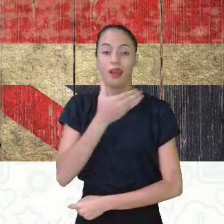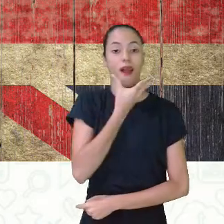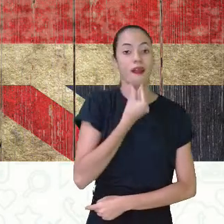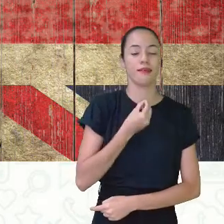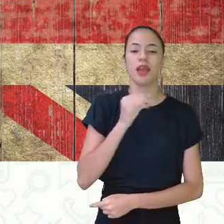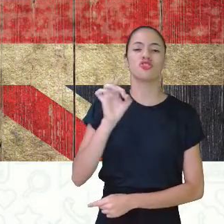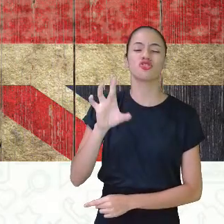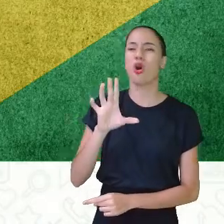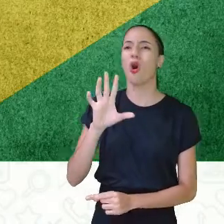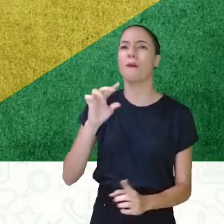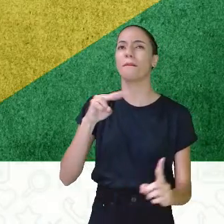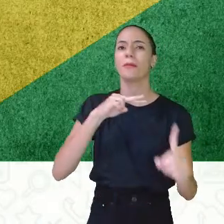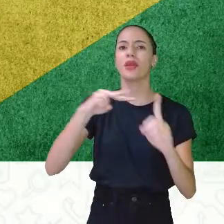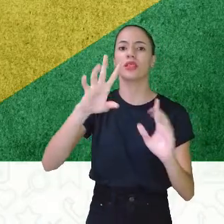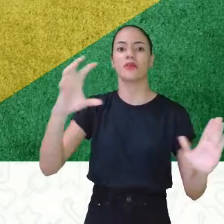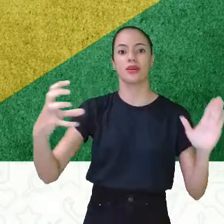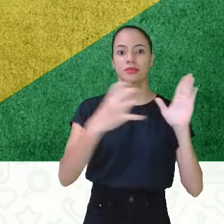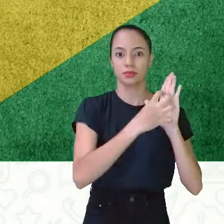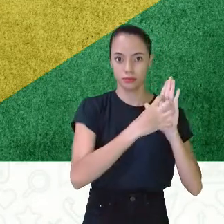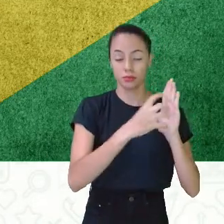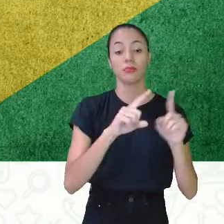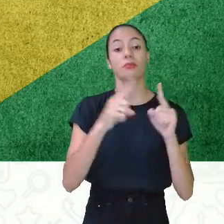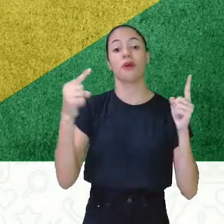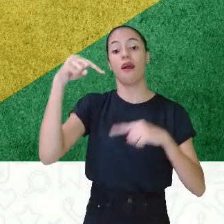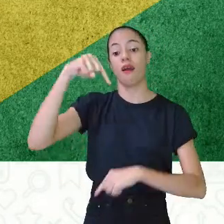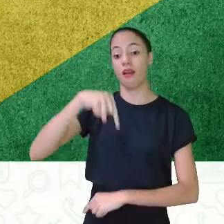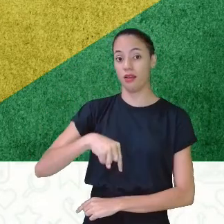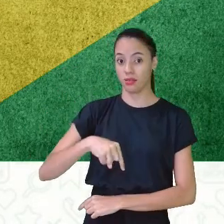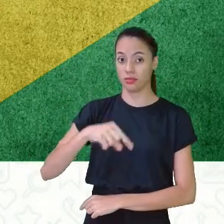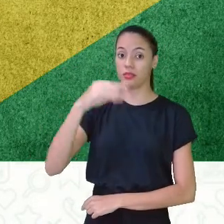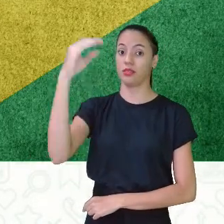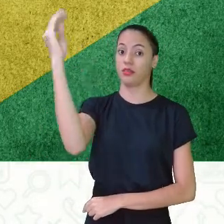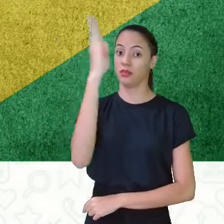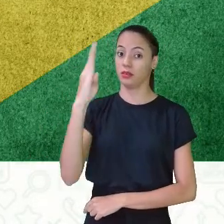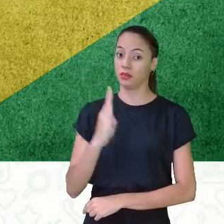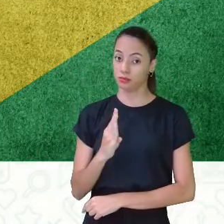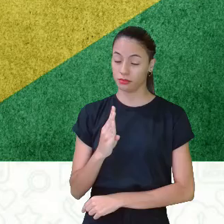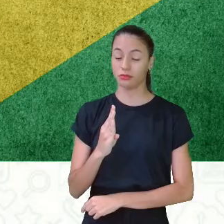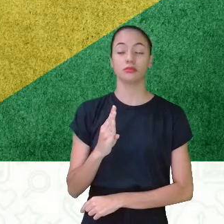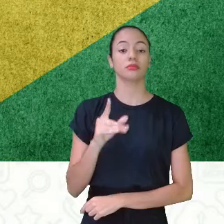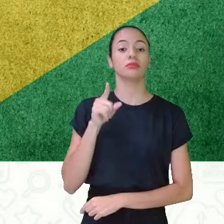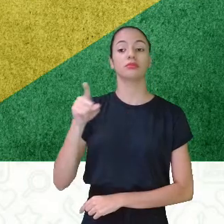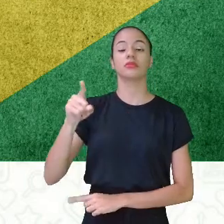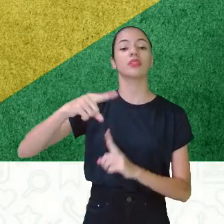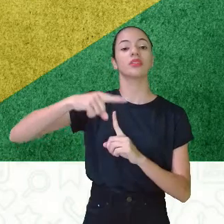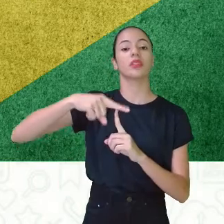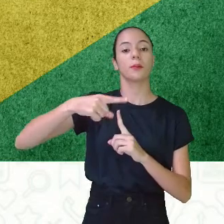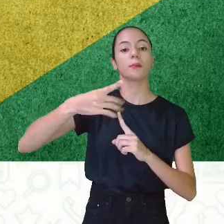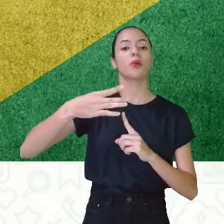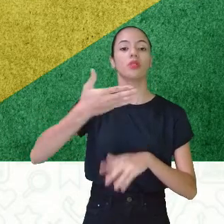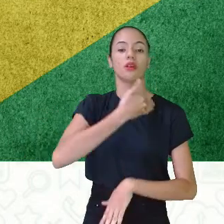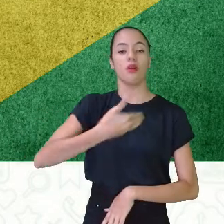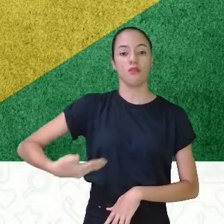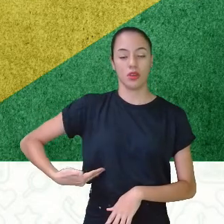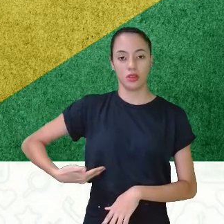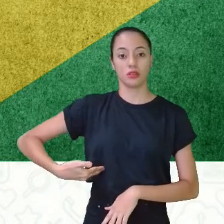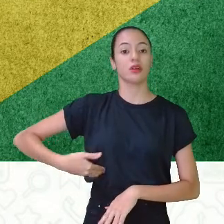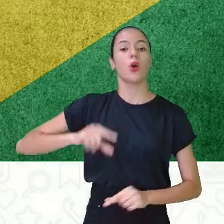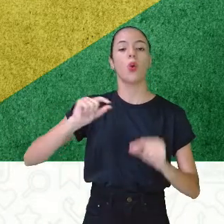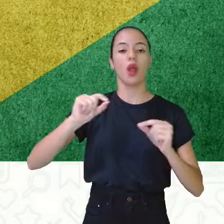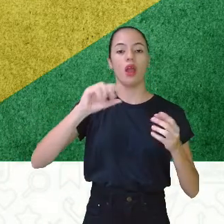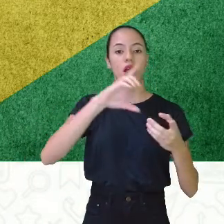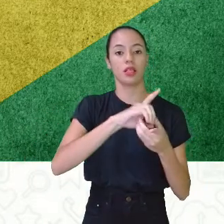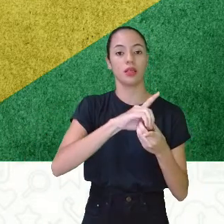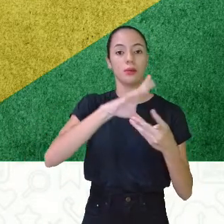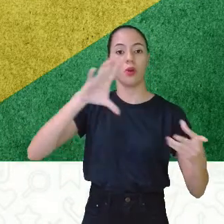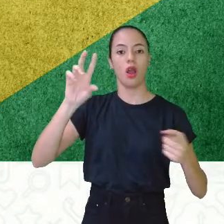professor Gilson? Já aqui, no Brasil, é uma democracia representativa. Olha aí.